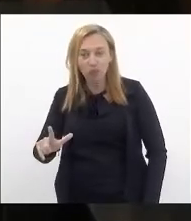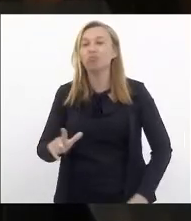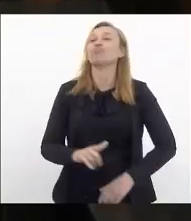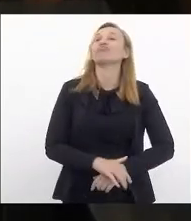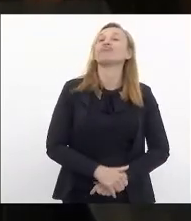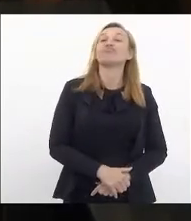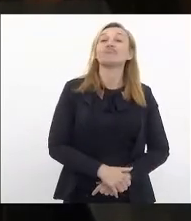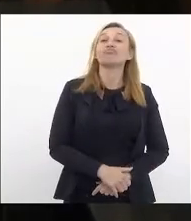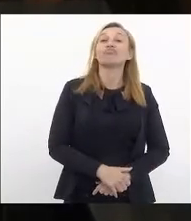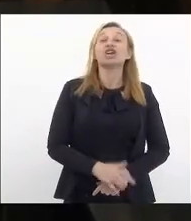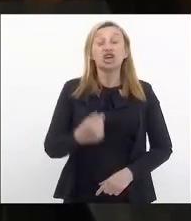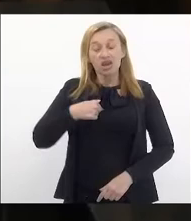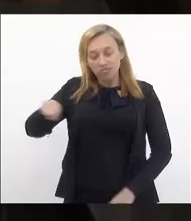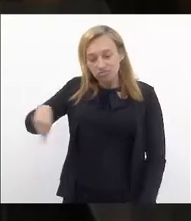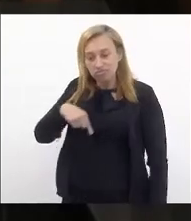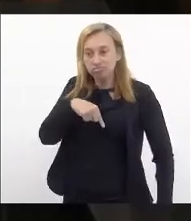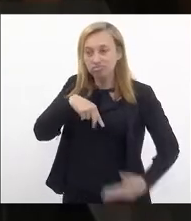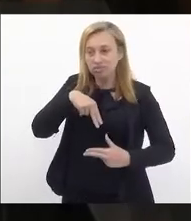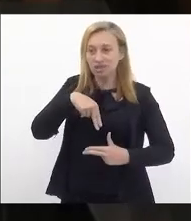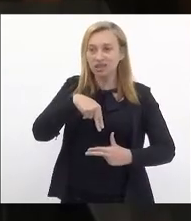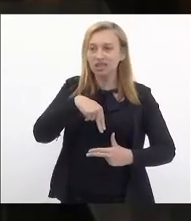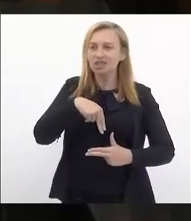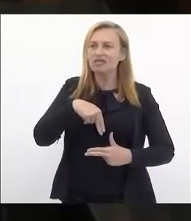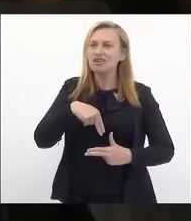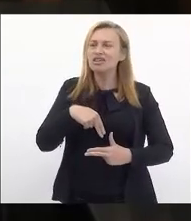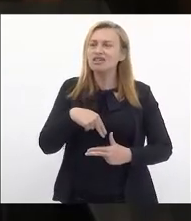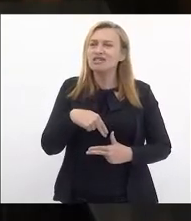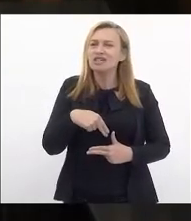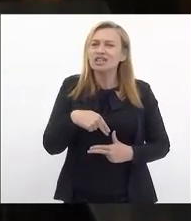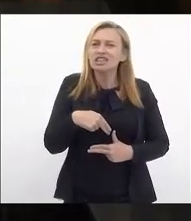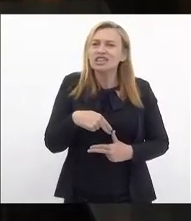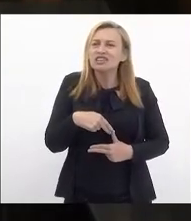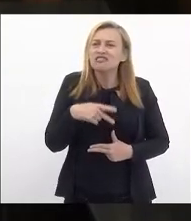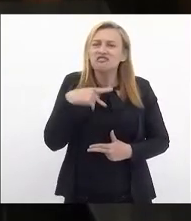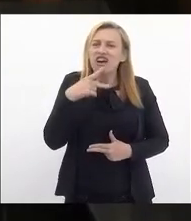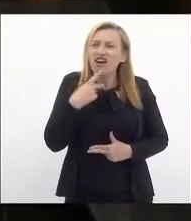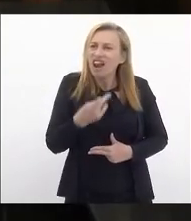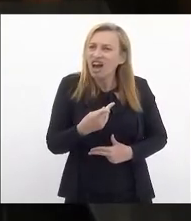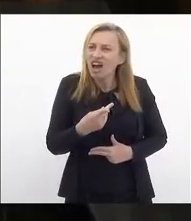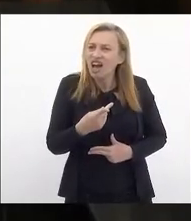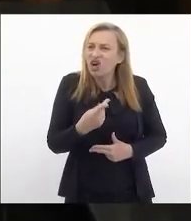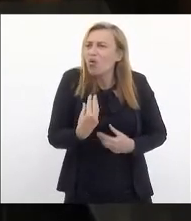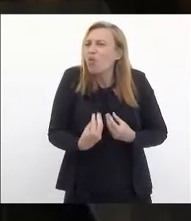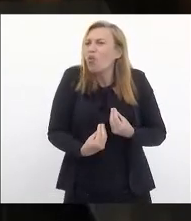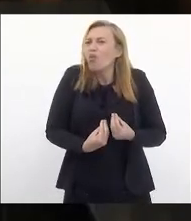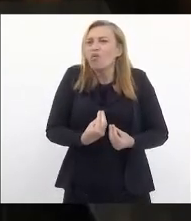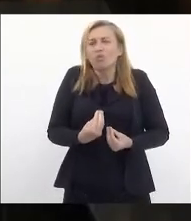e venho aqui repudiar a forma